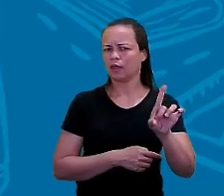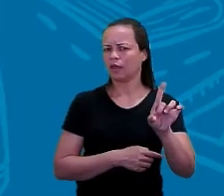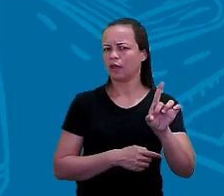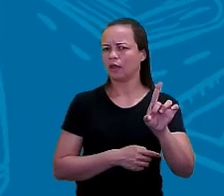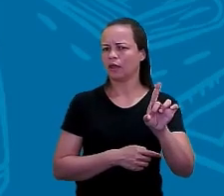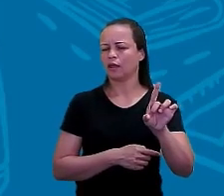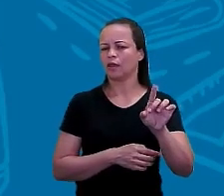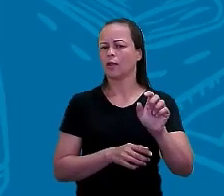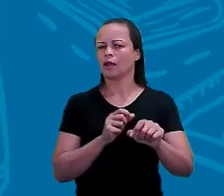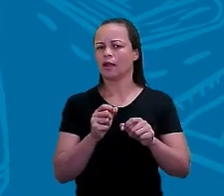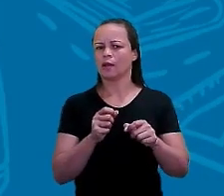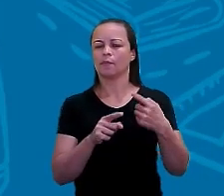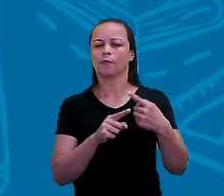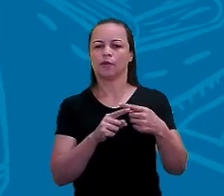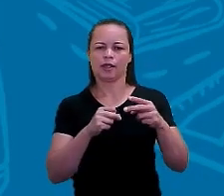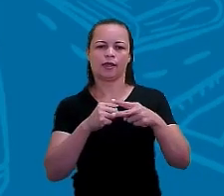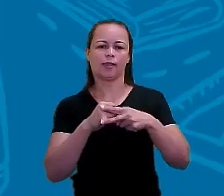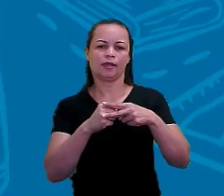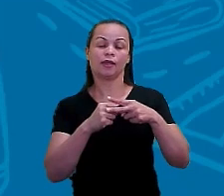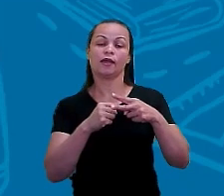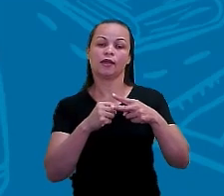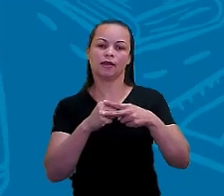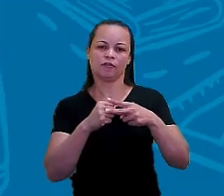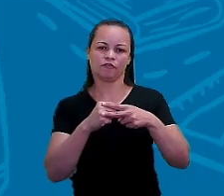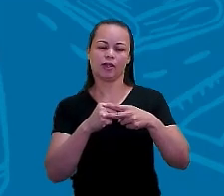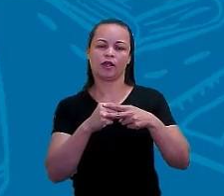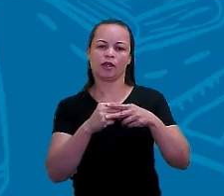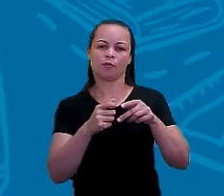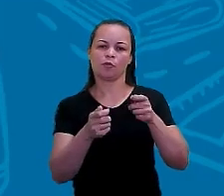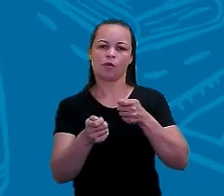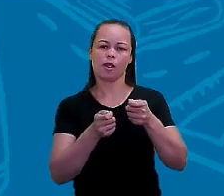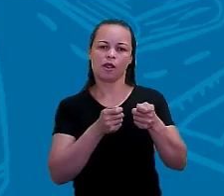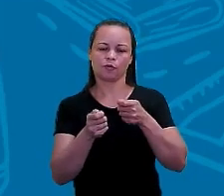verbo regular. Esses verbos aí são